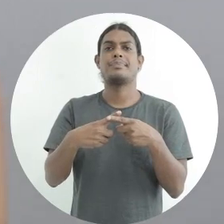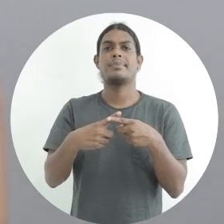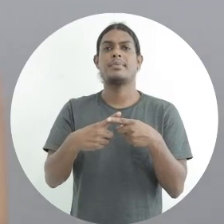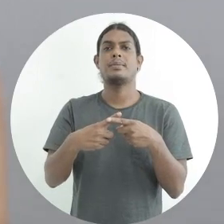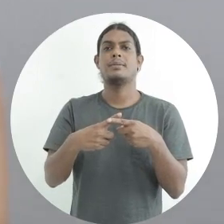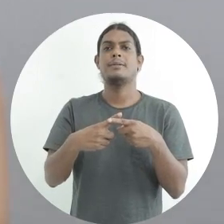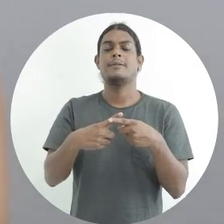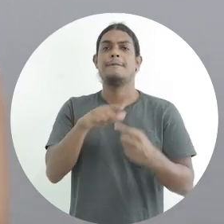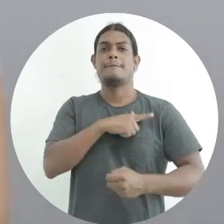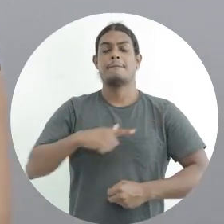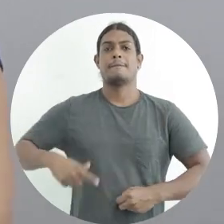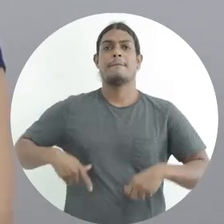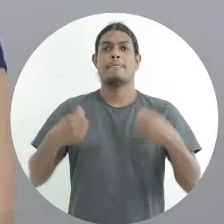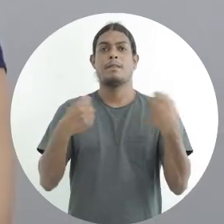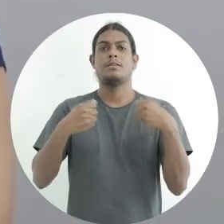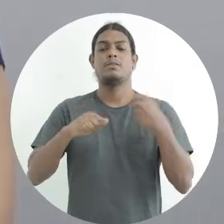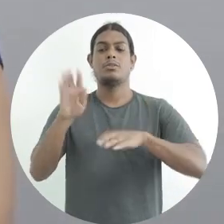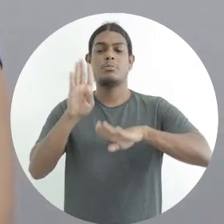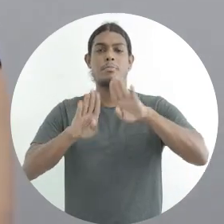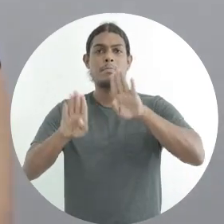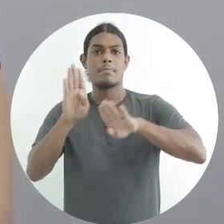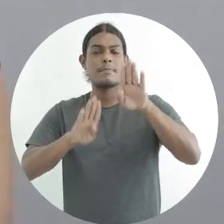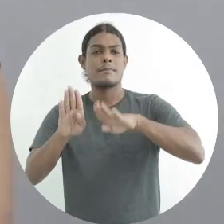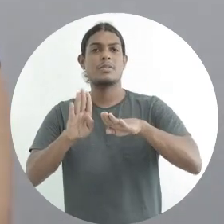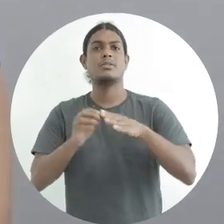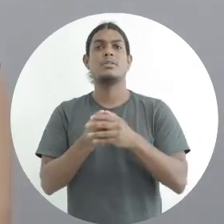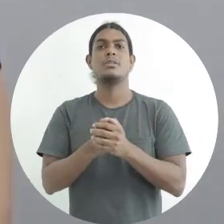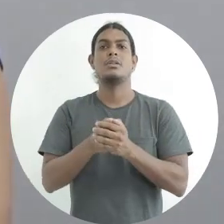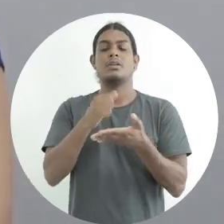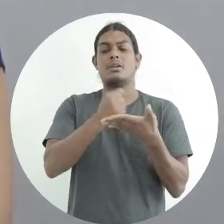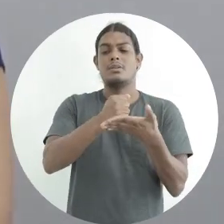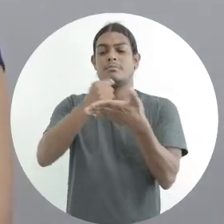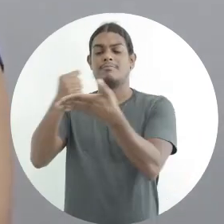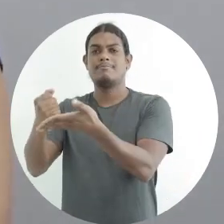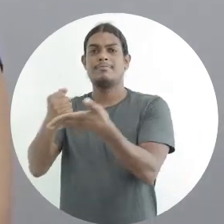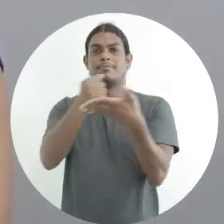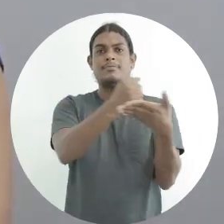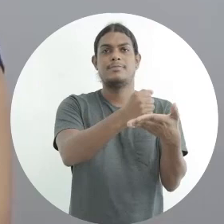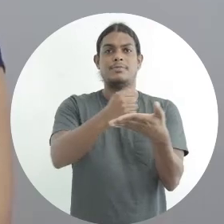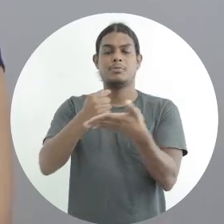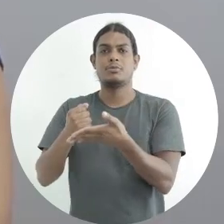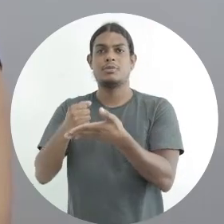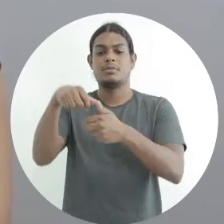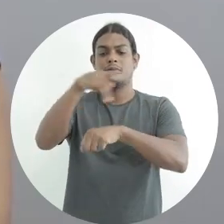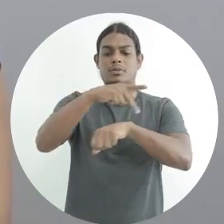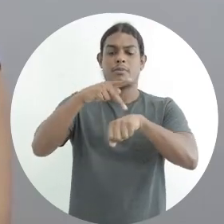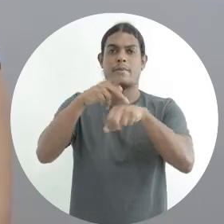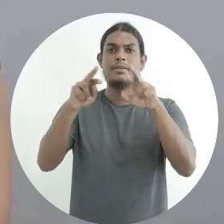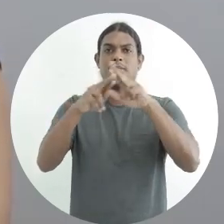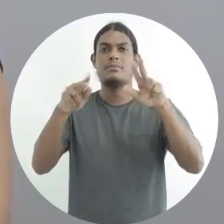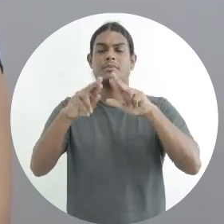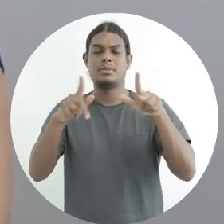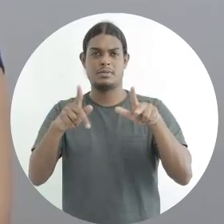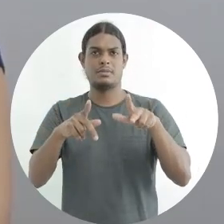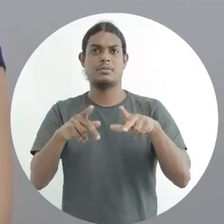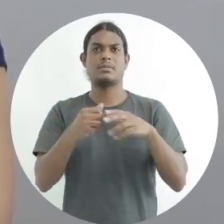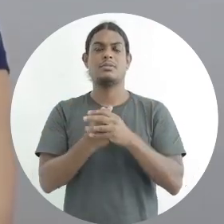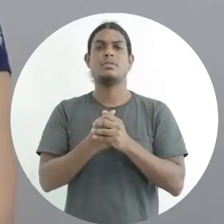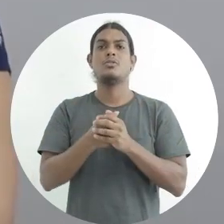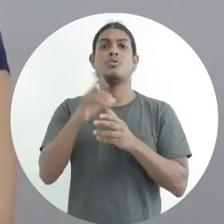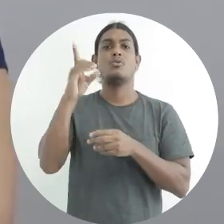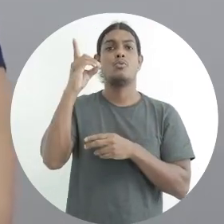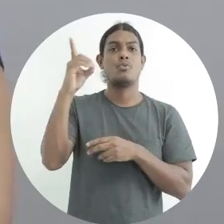exportações. Então, quando o dólar está muito baixo, a tendência é que as nossas exportações sofram. As pessoas